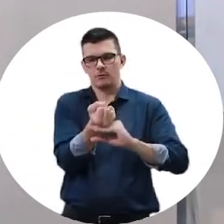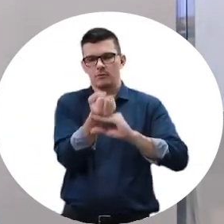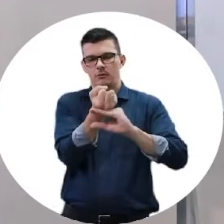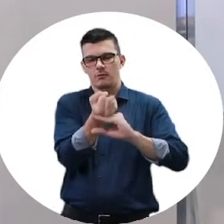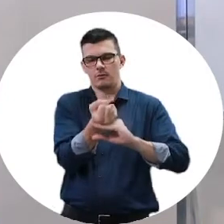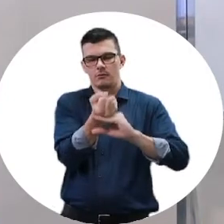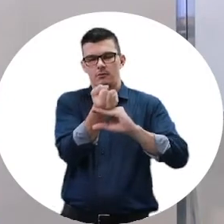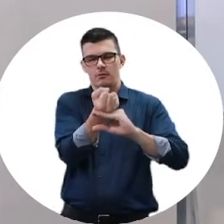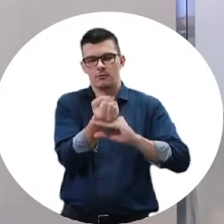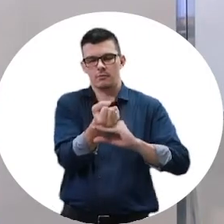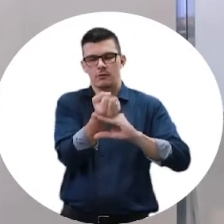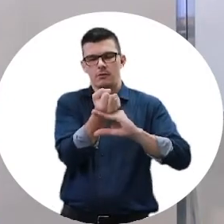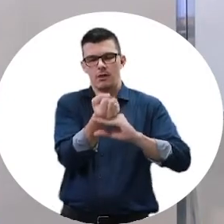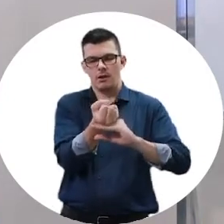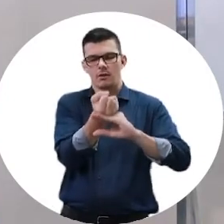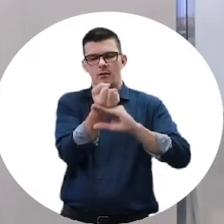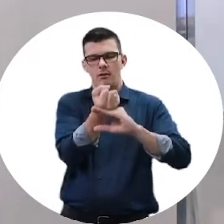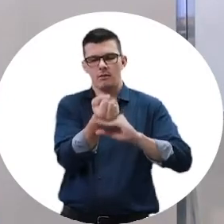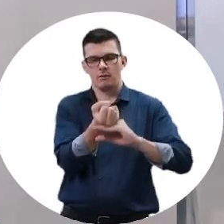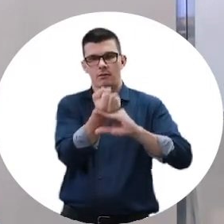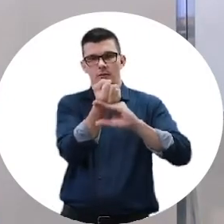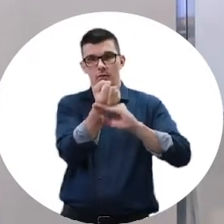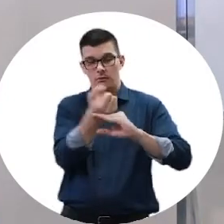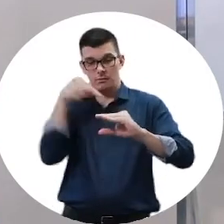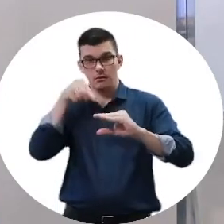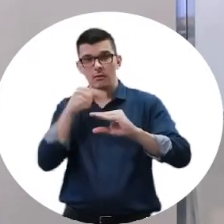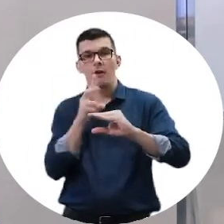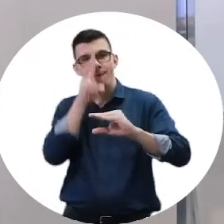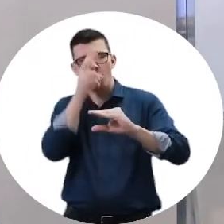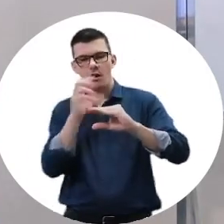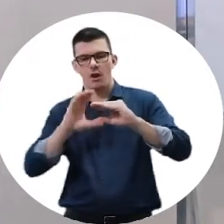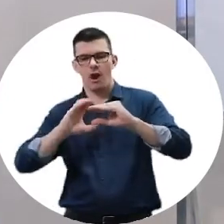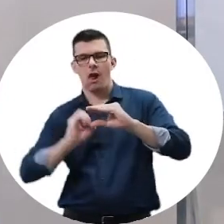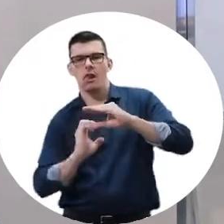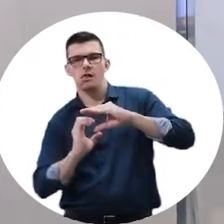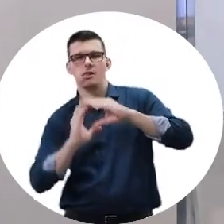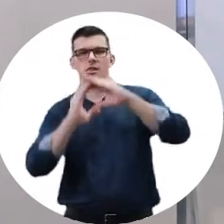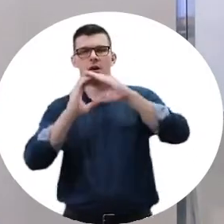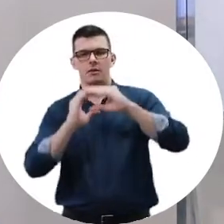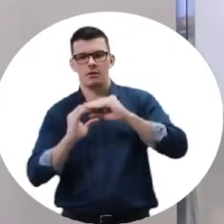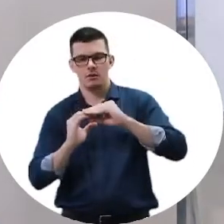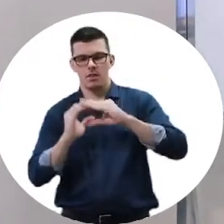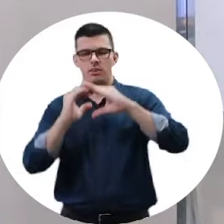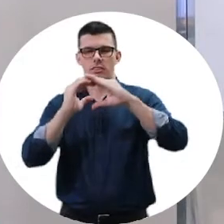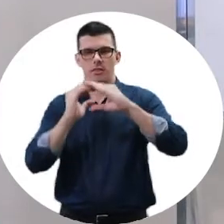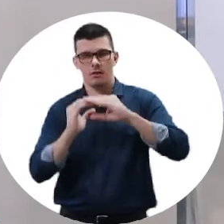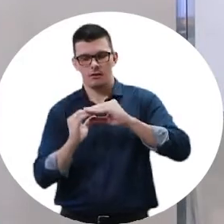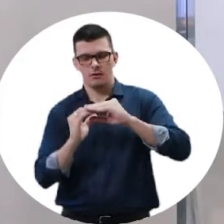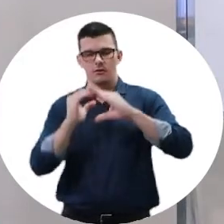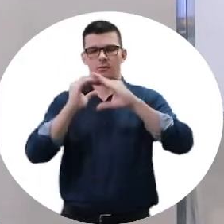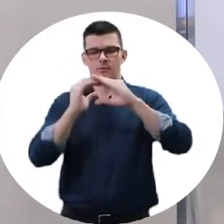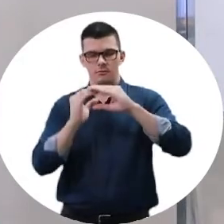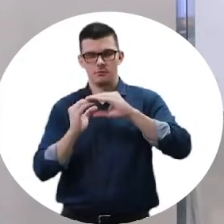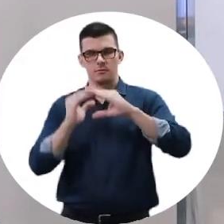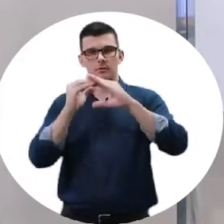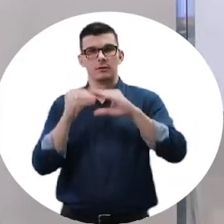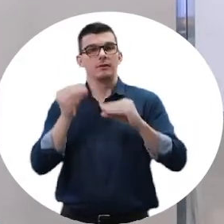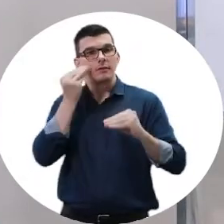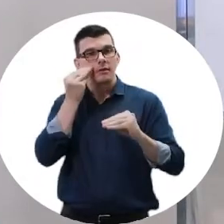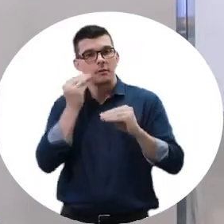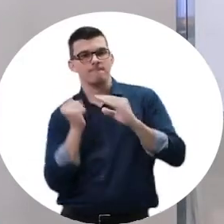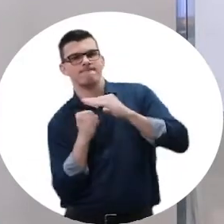corpo distante, vai aparecer na mola uma força elástica puxando para cima, que vai fazer essa mola sair do seu equilíbrio